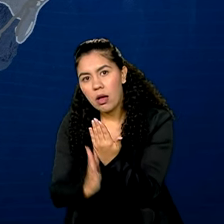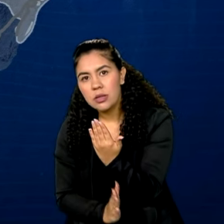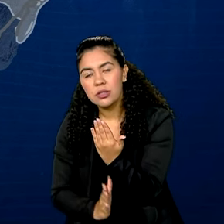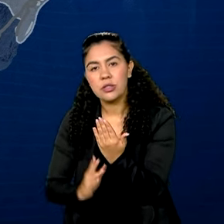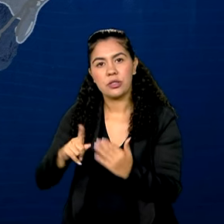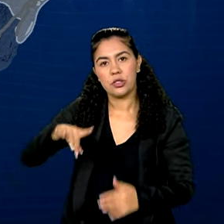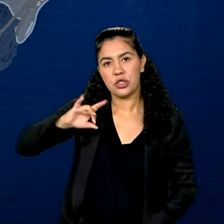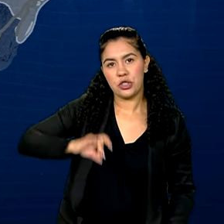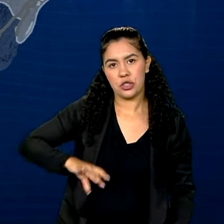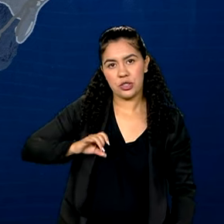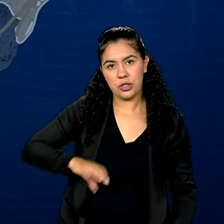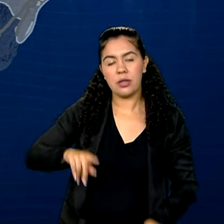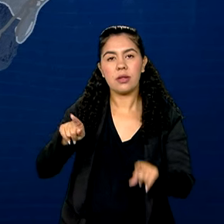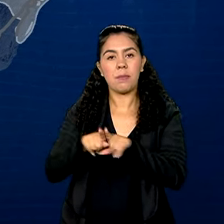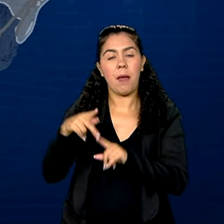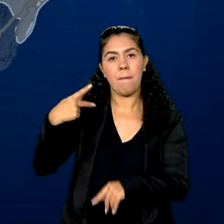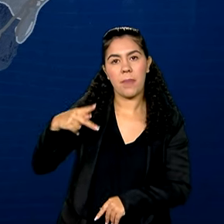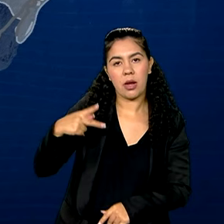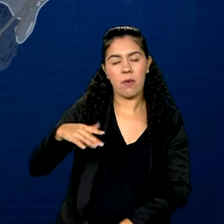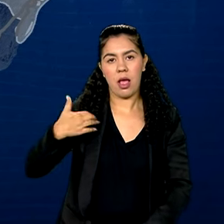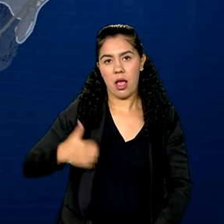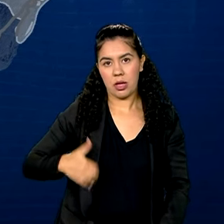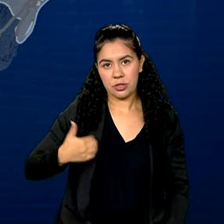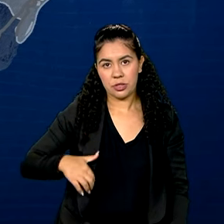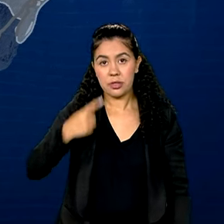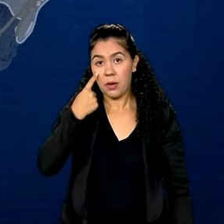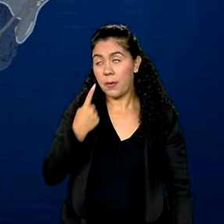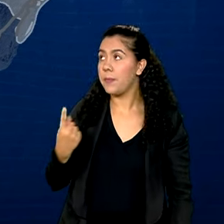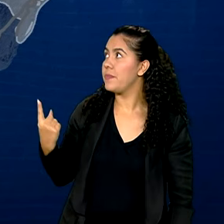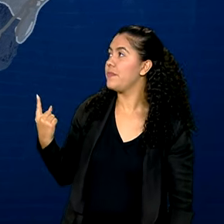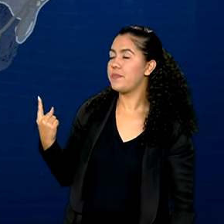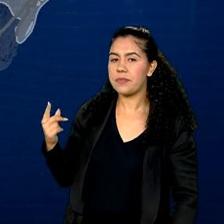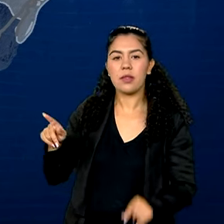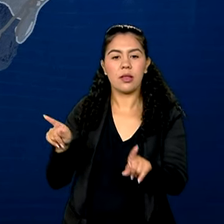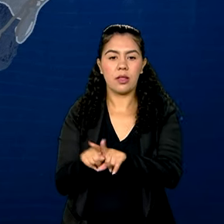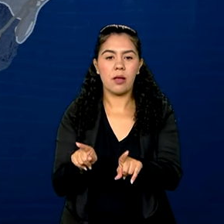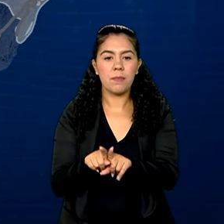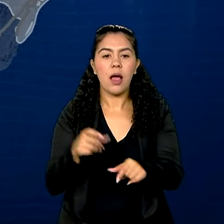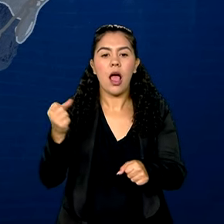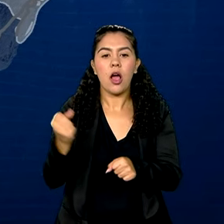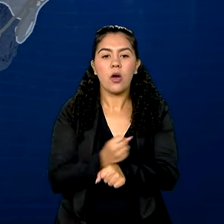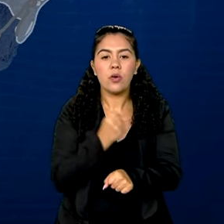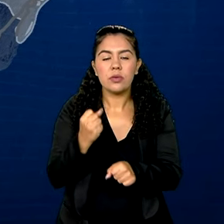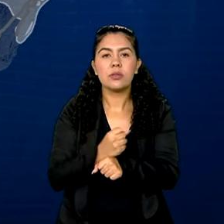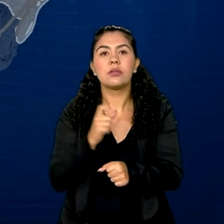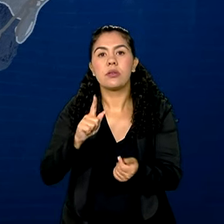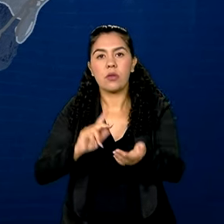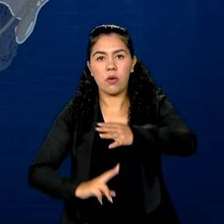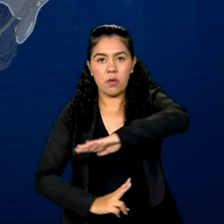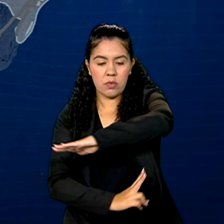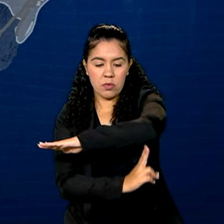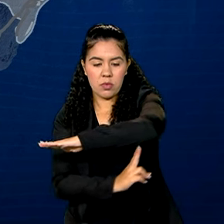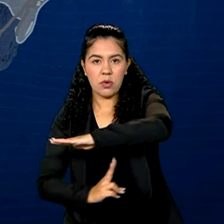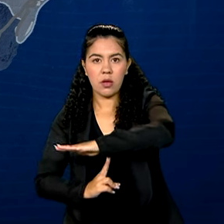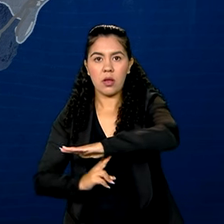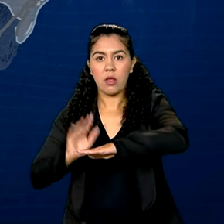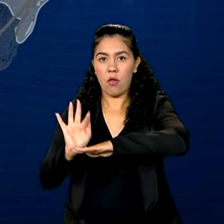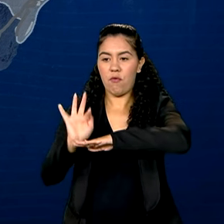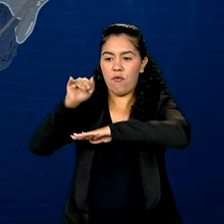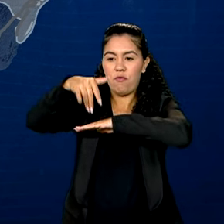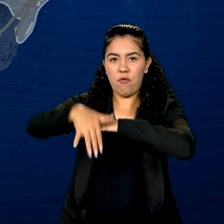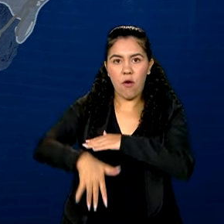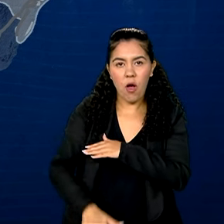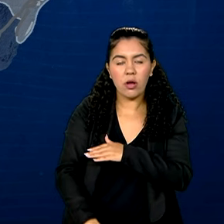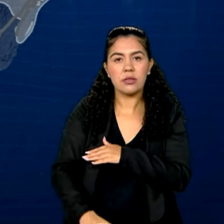e Argentina. Entre as obras previstas está a construção do acesso à segunda ponte de Foz do Iguaçu, que liga a